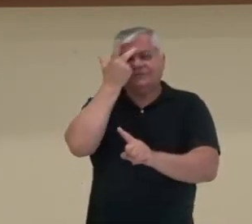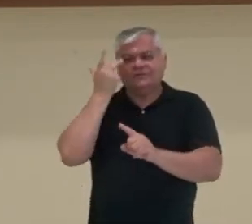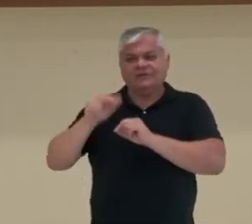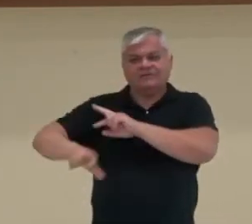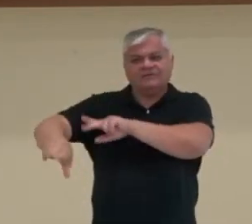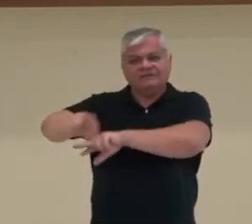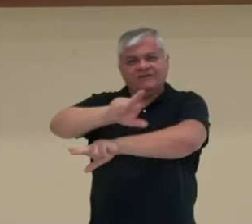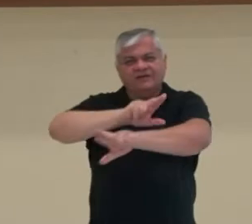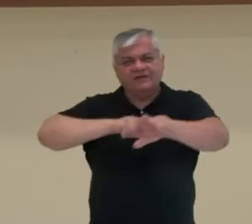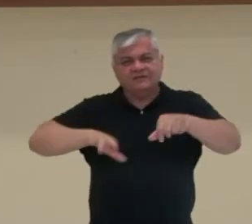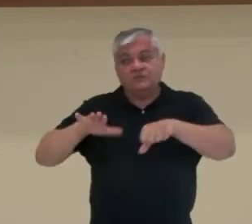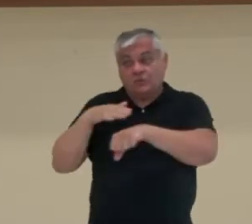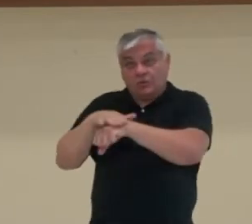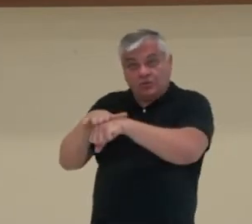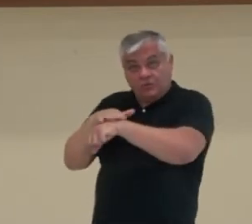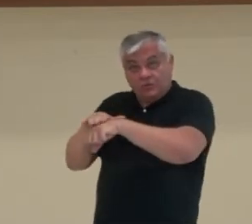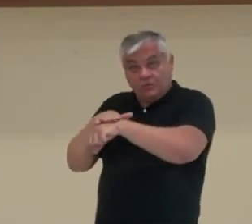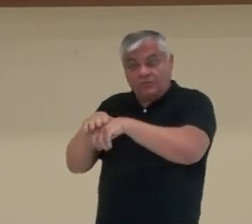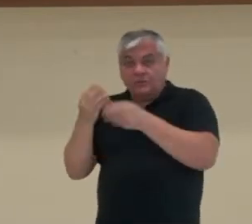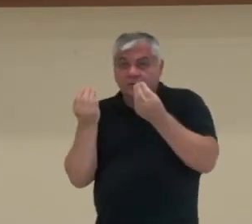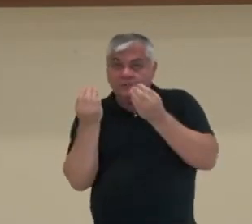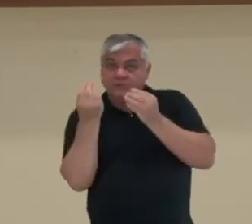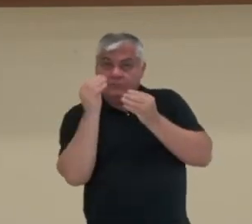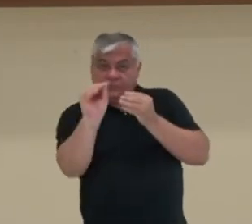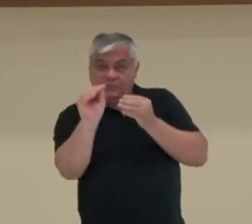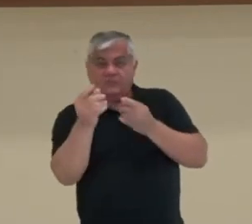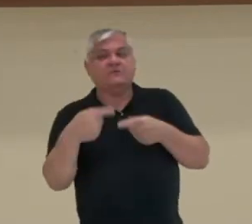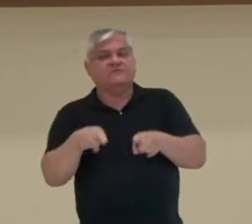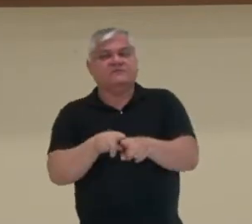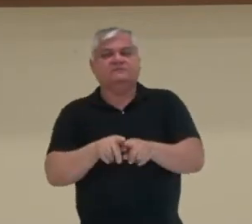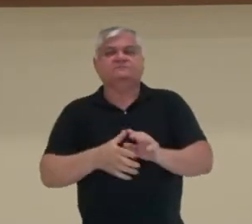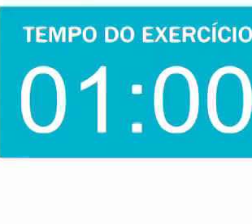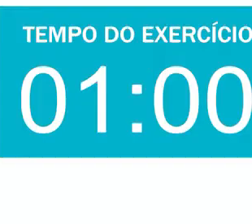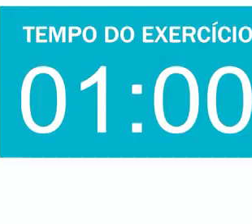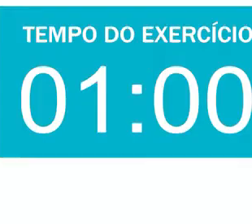com o colega e coloquem a tese de vocês. Eu já volto.